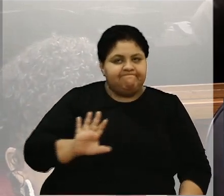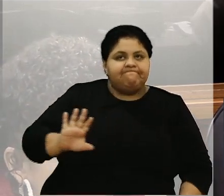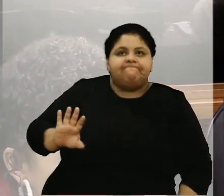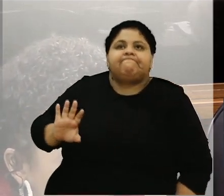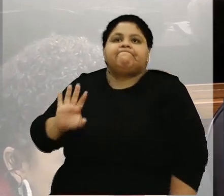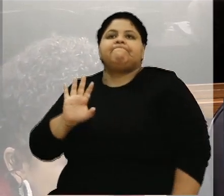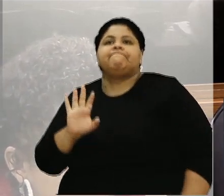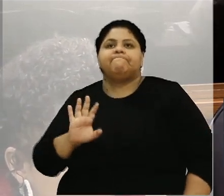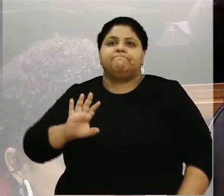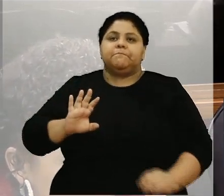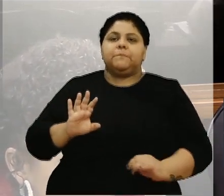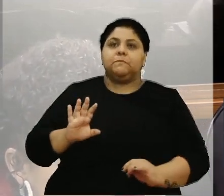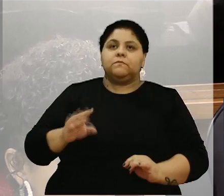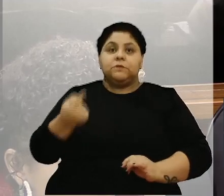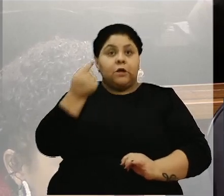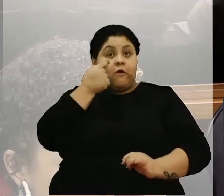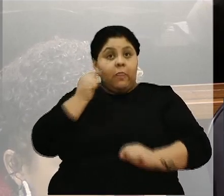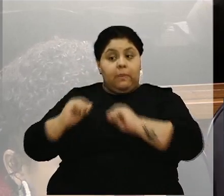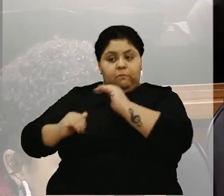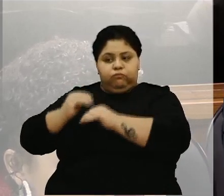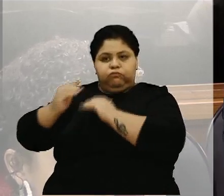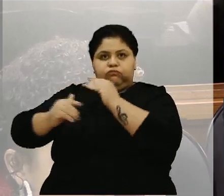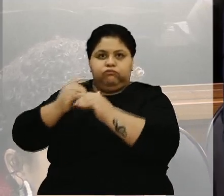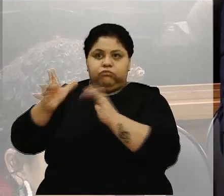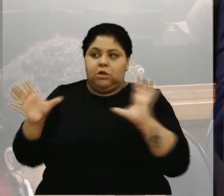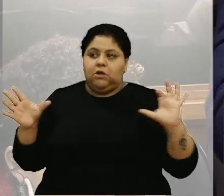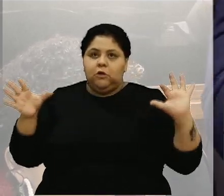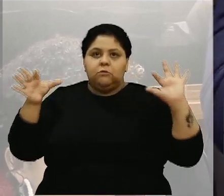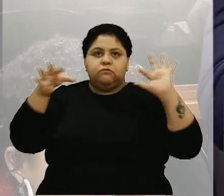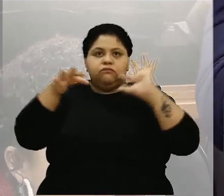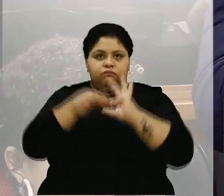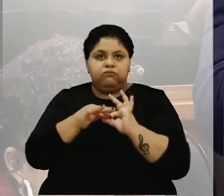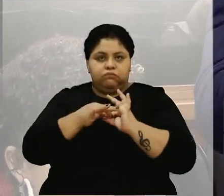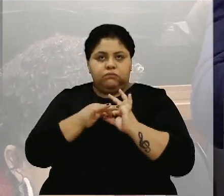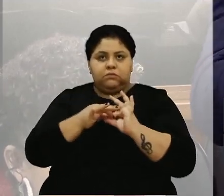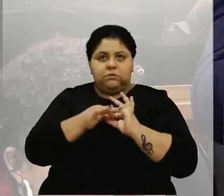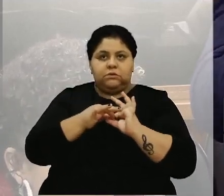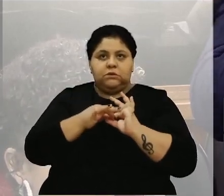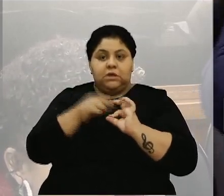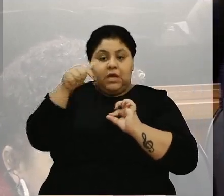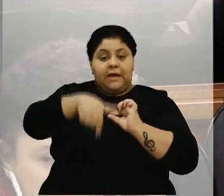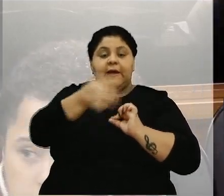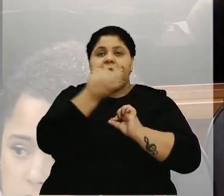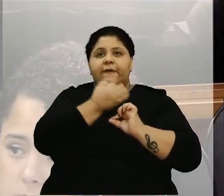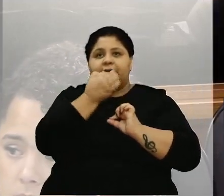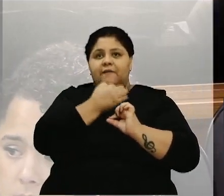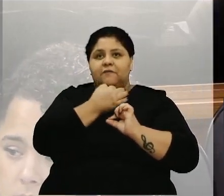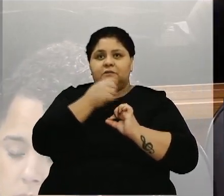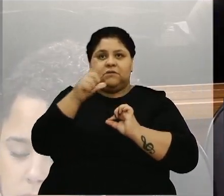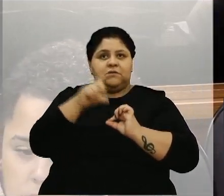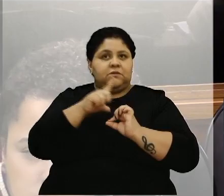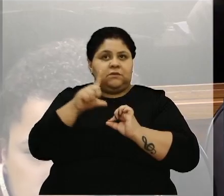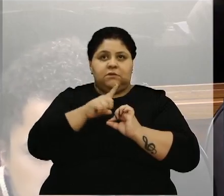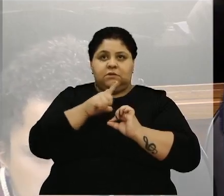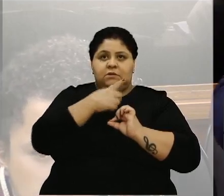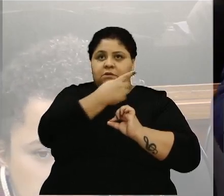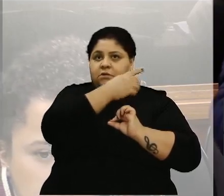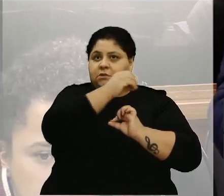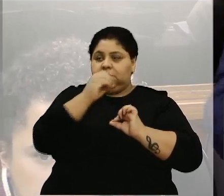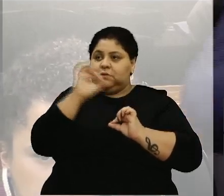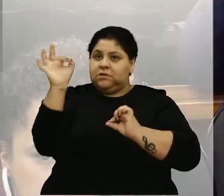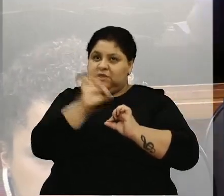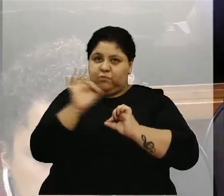esses processos, eles se interrelacionam e por mais que aqui em Caxias nós não tenhamos 100% da